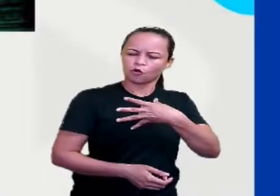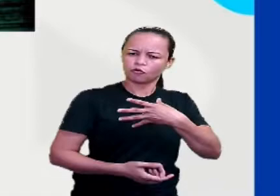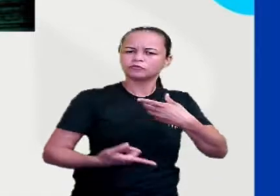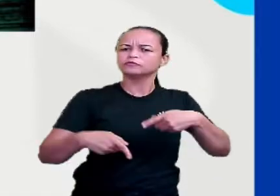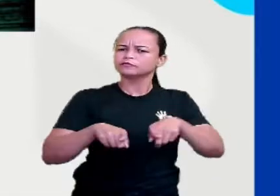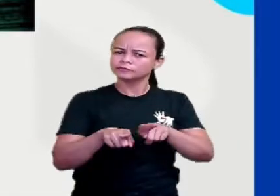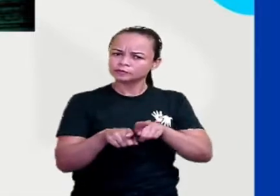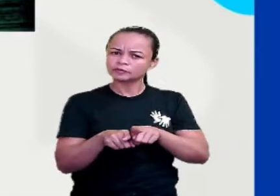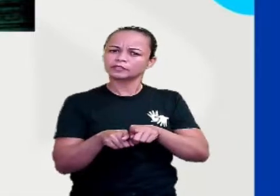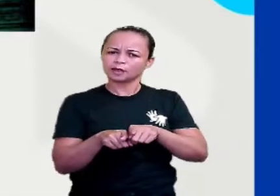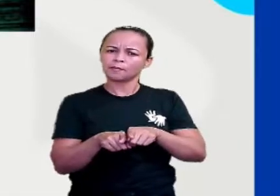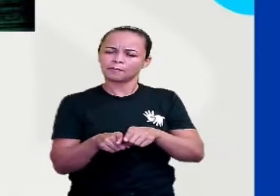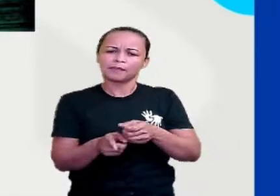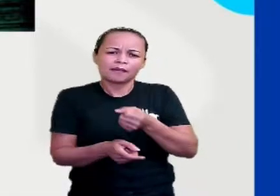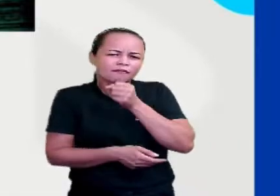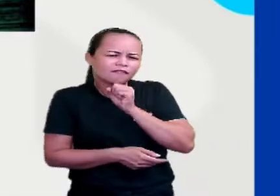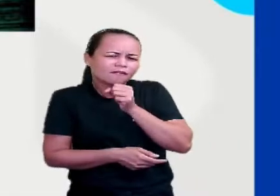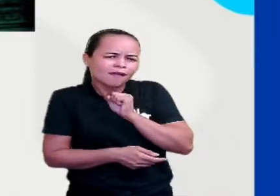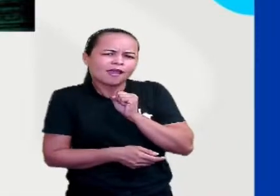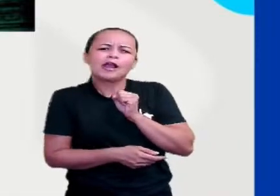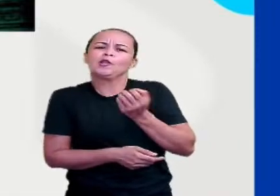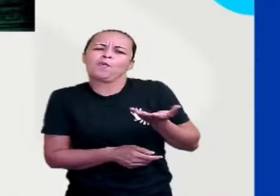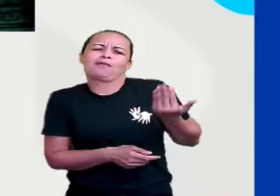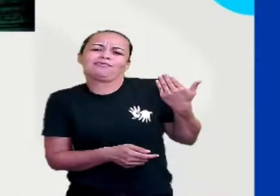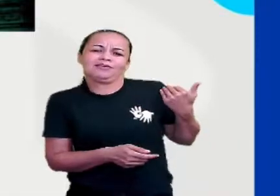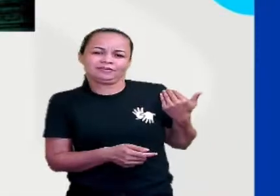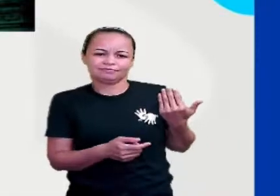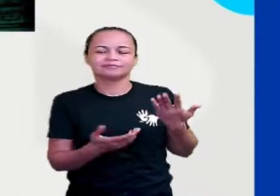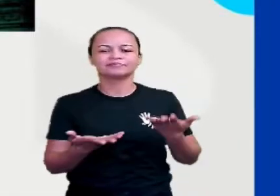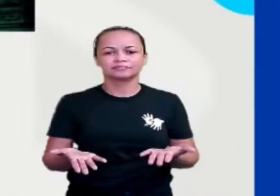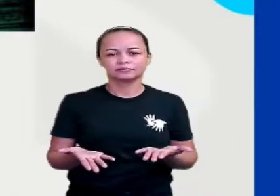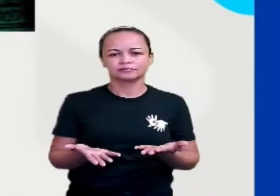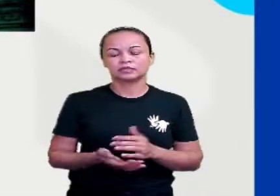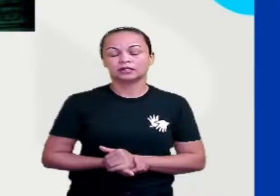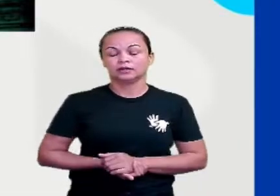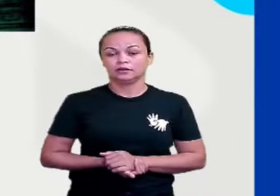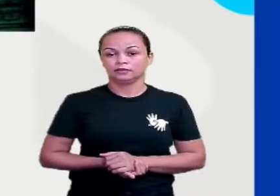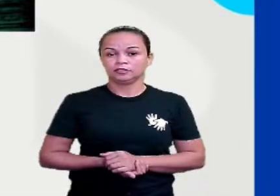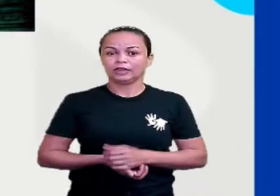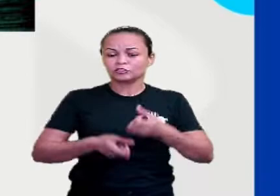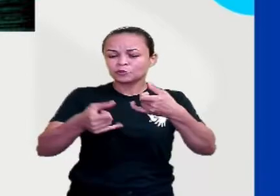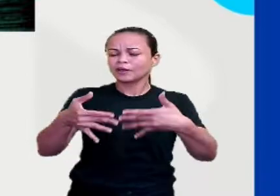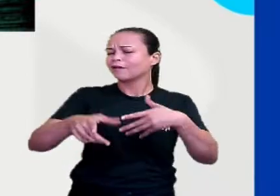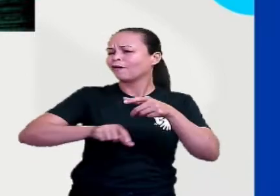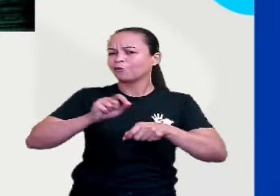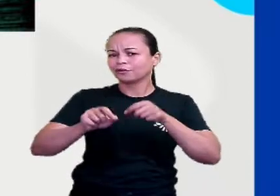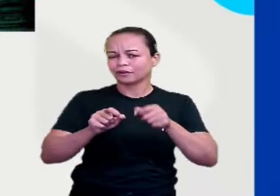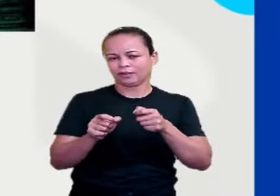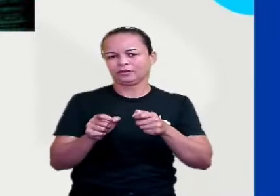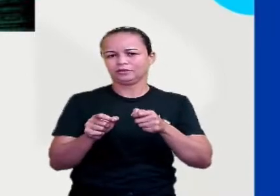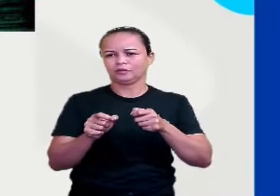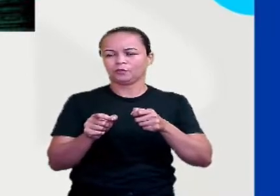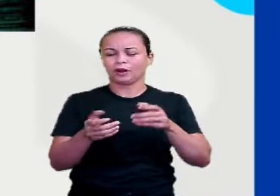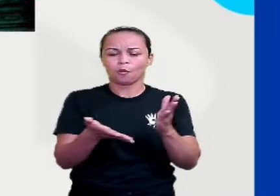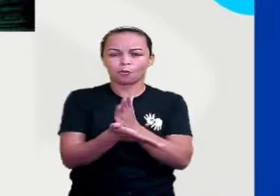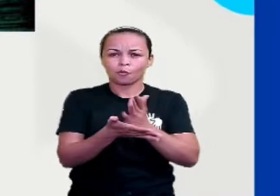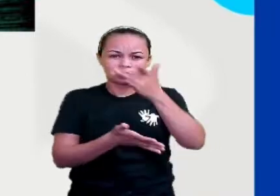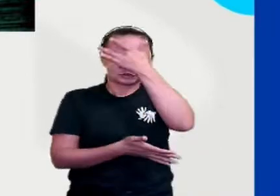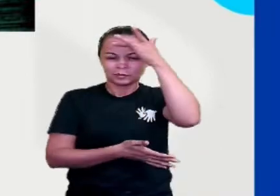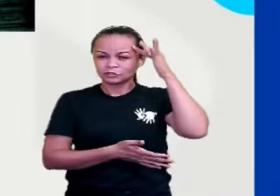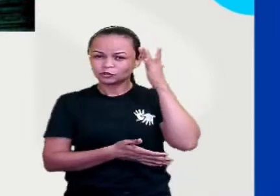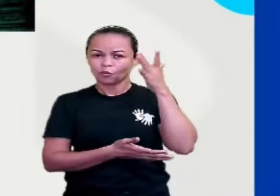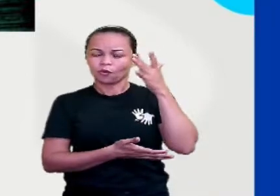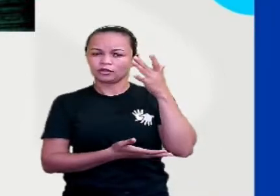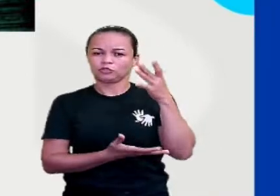é antigo. O que é que ele quer dizer com isso? Quer dizer que, para alguns, o mundo é novo. Para vocês que